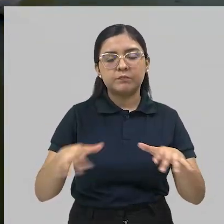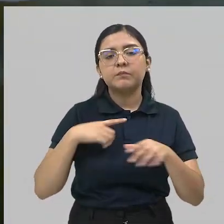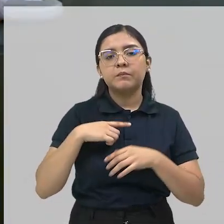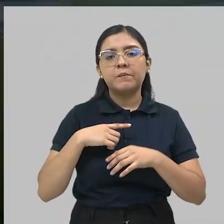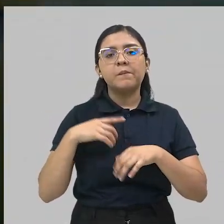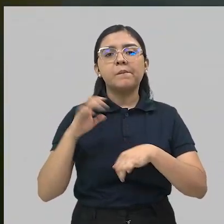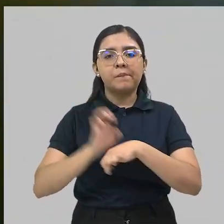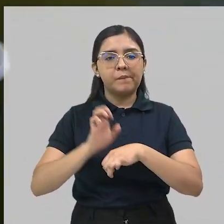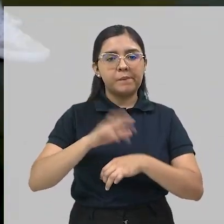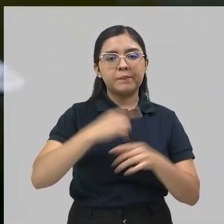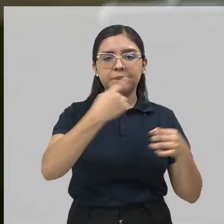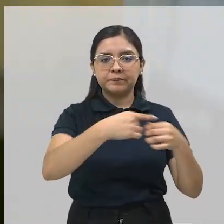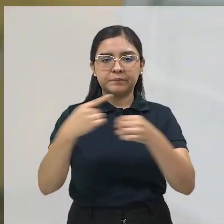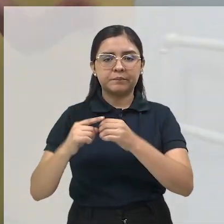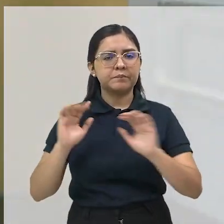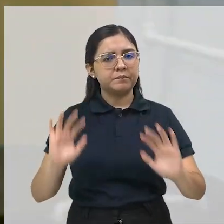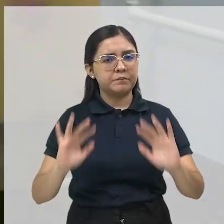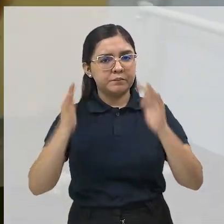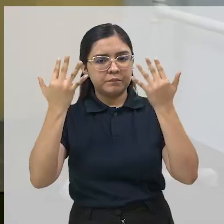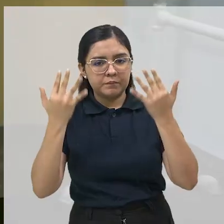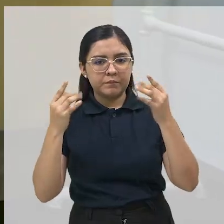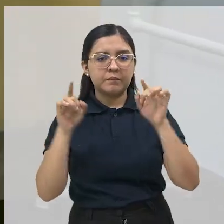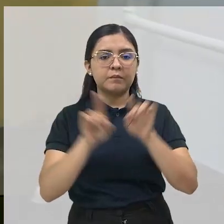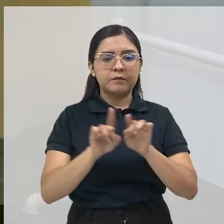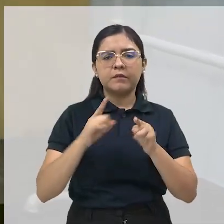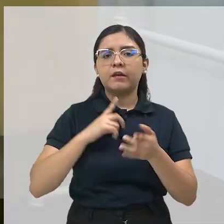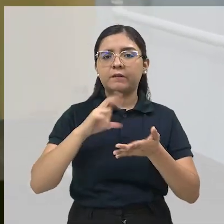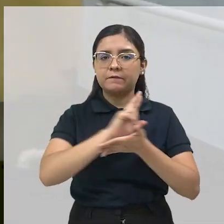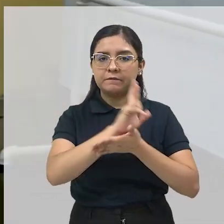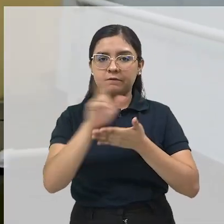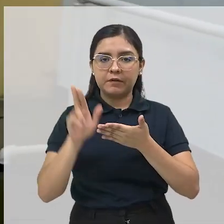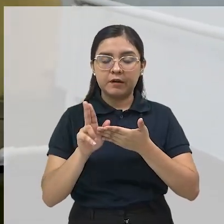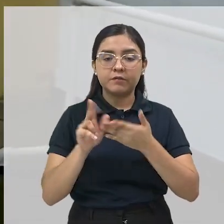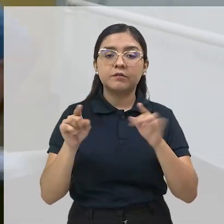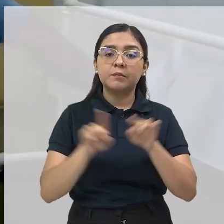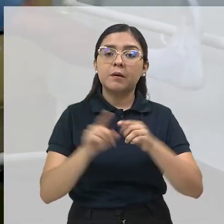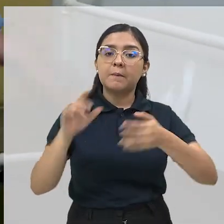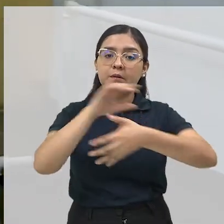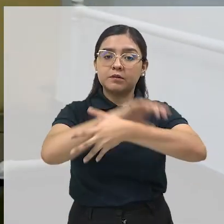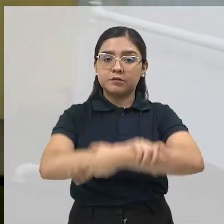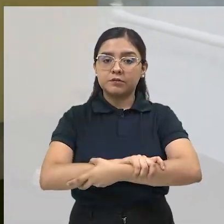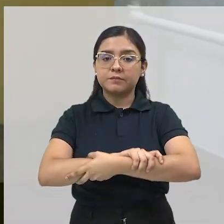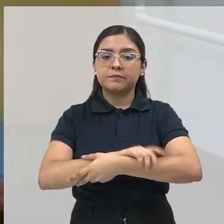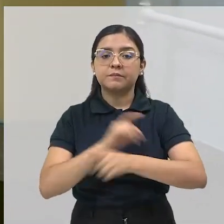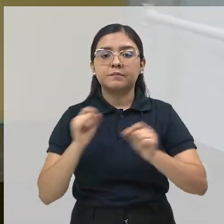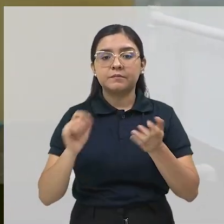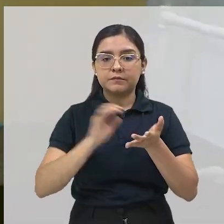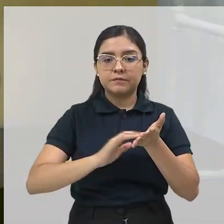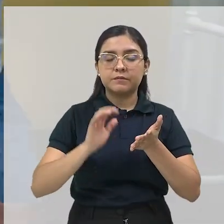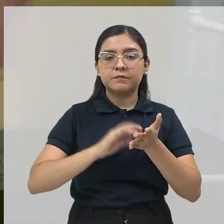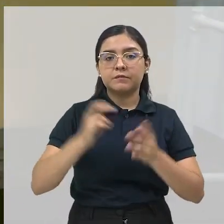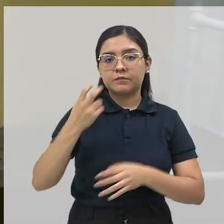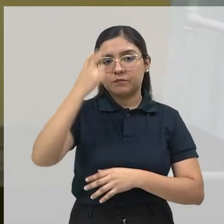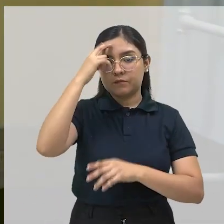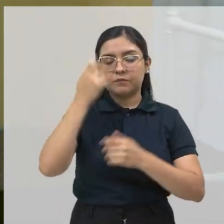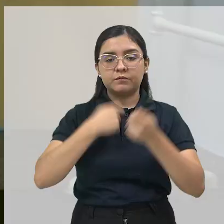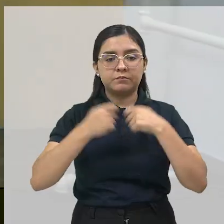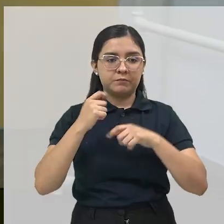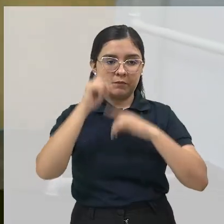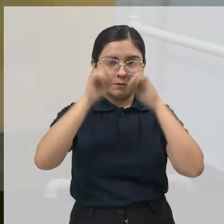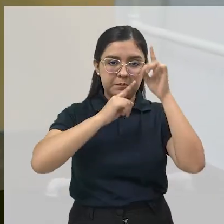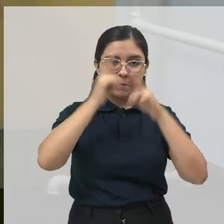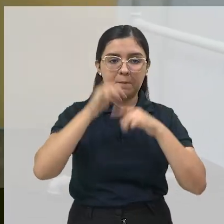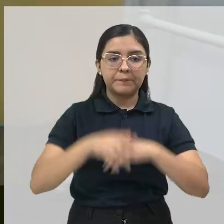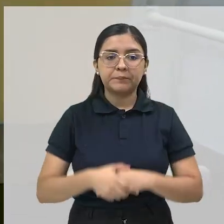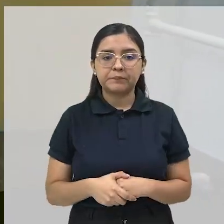interior, graças aos grandes eventos como o Galo de Manaus e em parceria também com a Secretaria de Estado de Cultura e Economia Criativa.